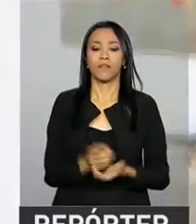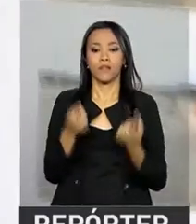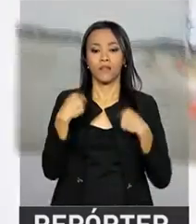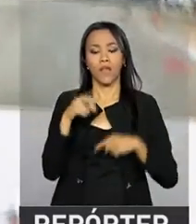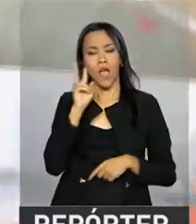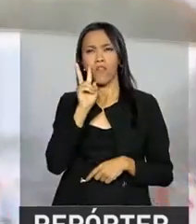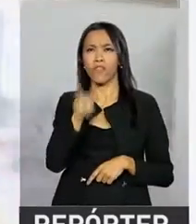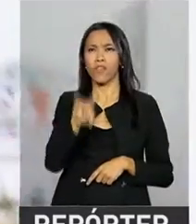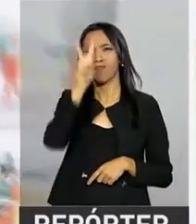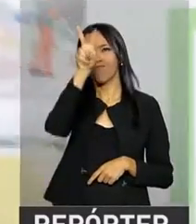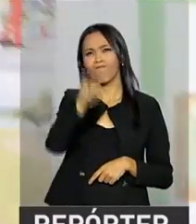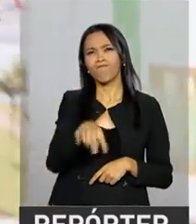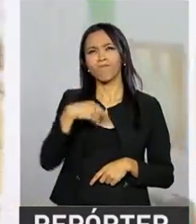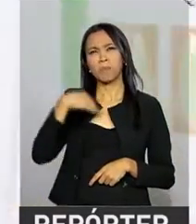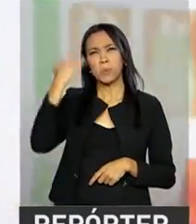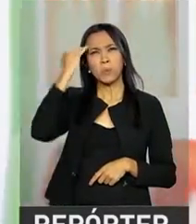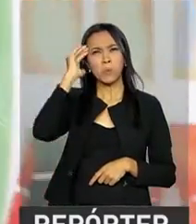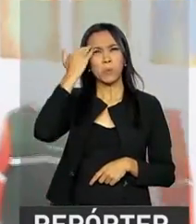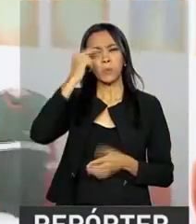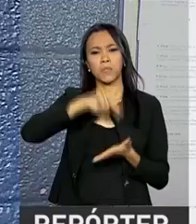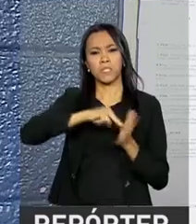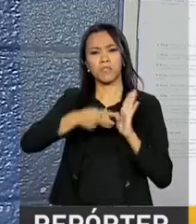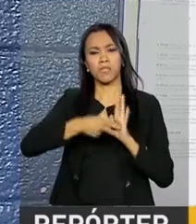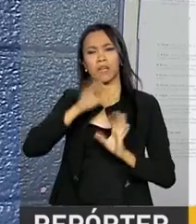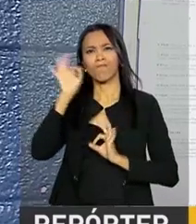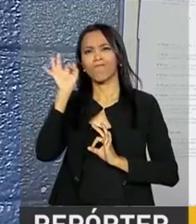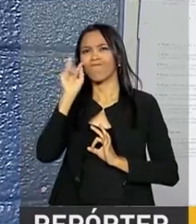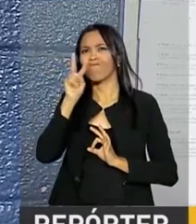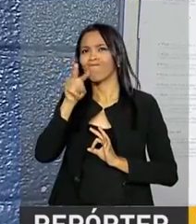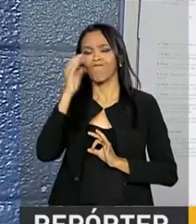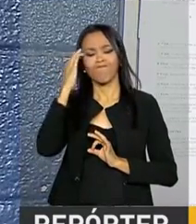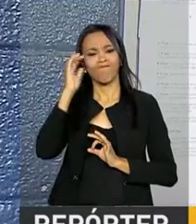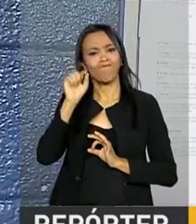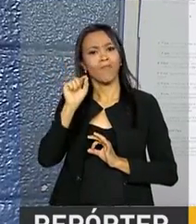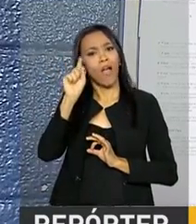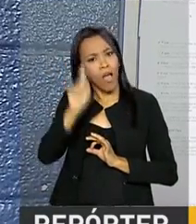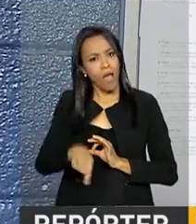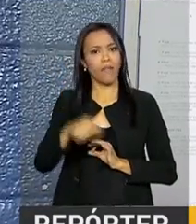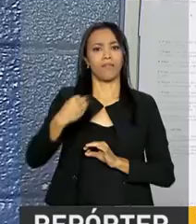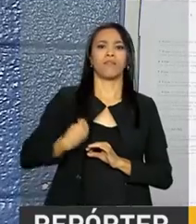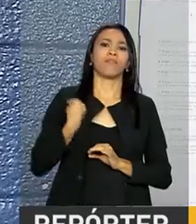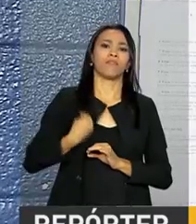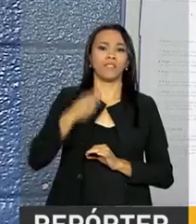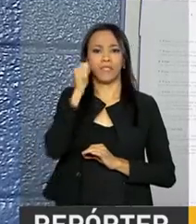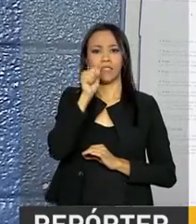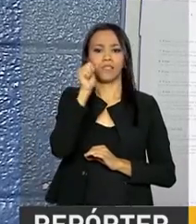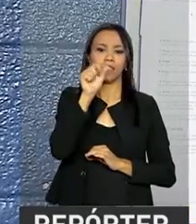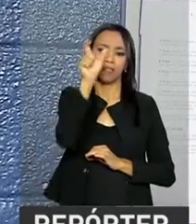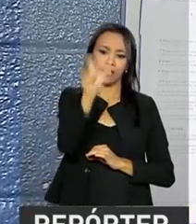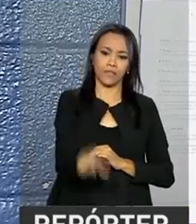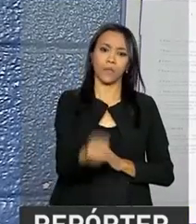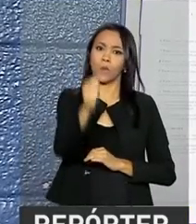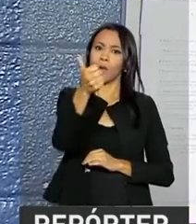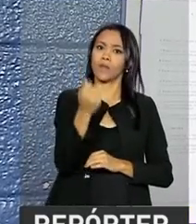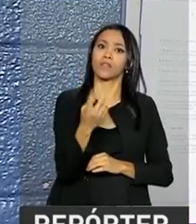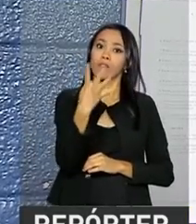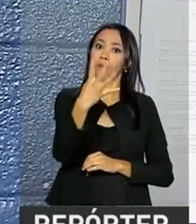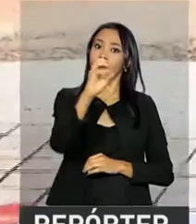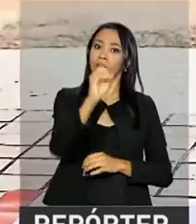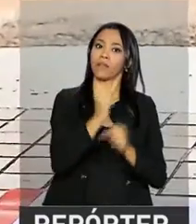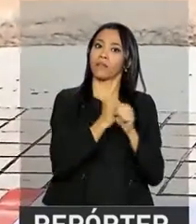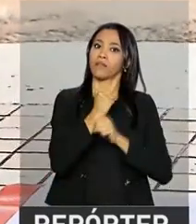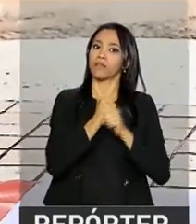olhar para as letras e não entender o seu significado essa percepção fez parte da vida da unl por quase 40